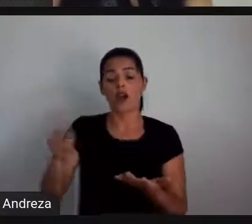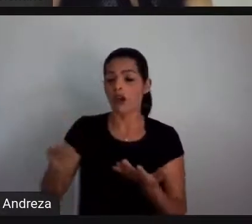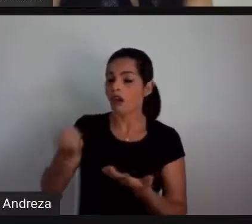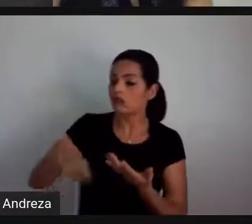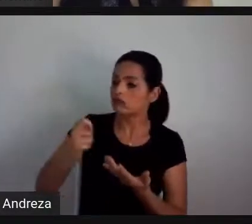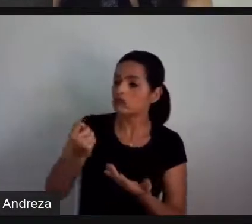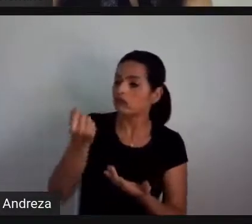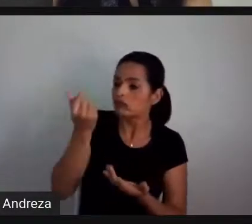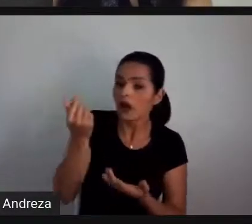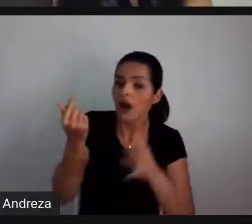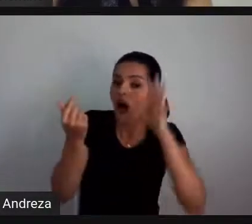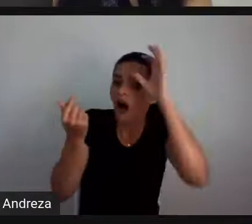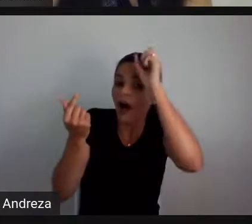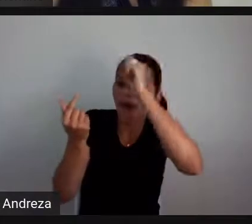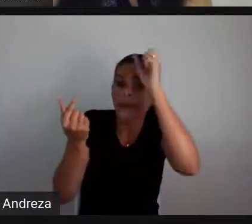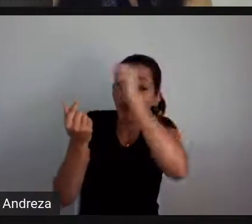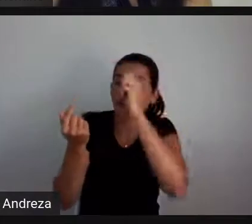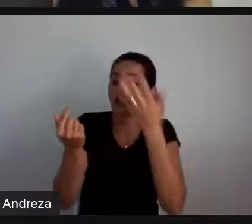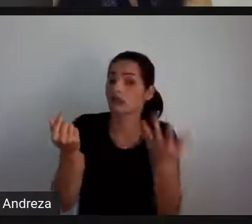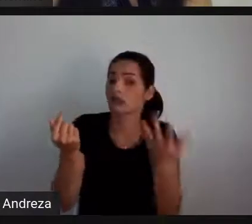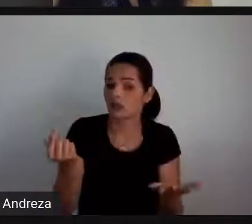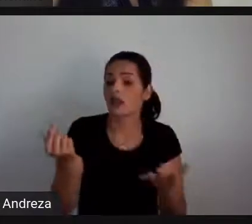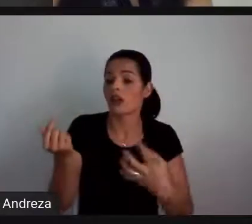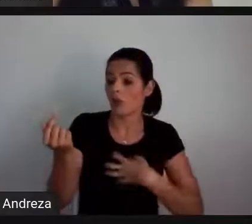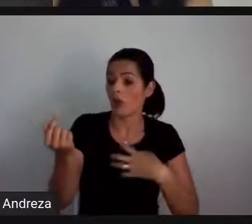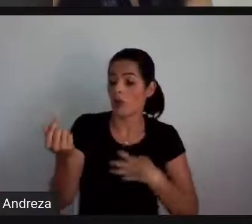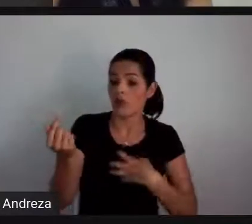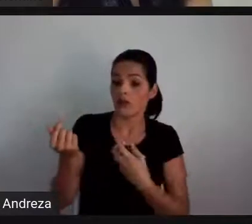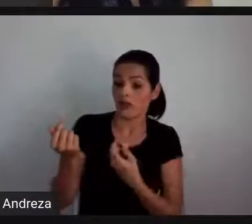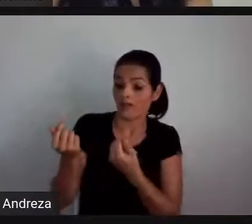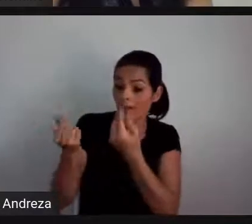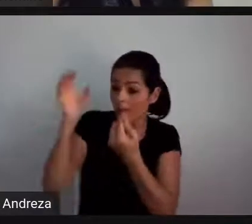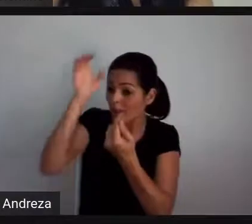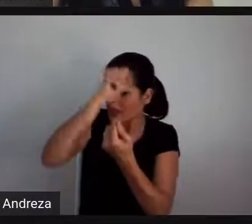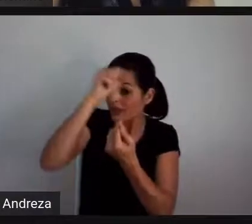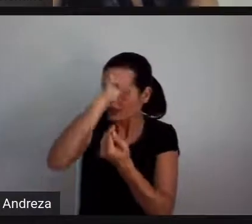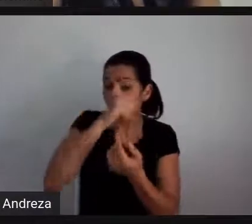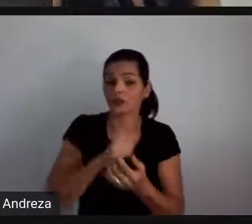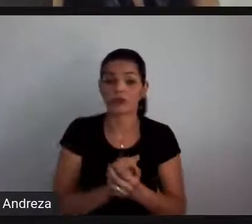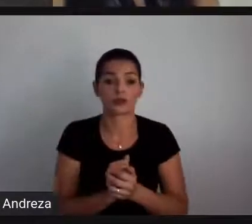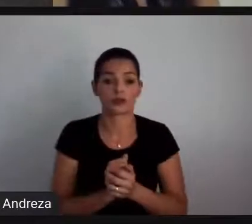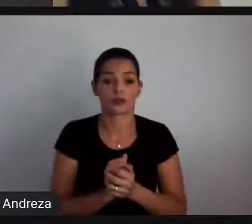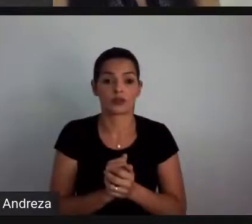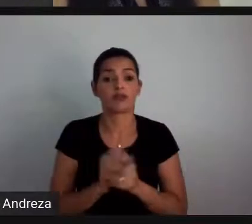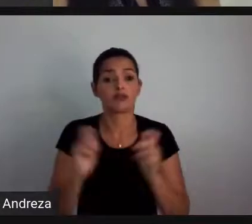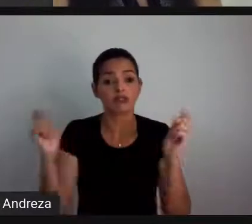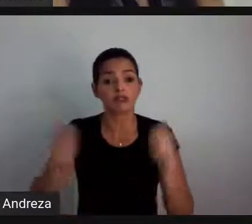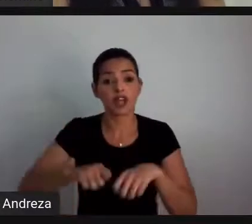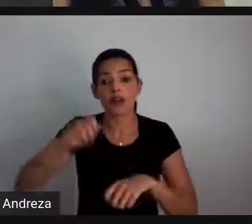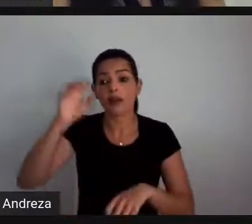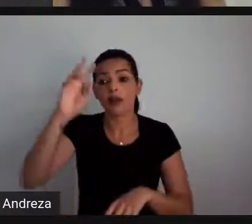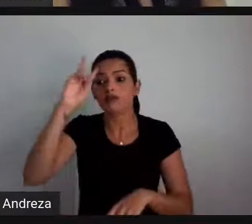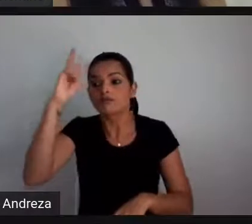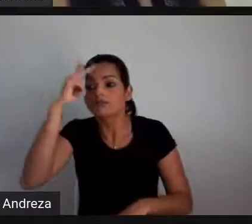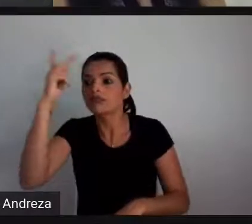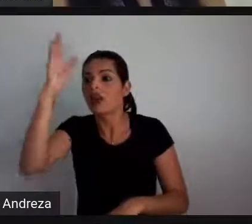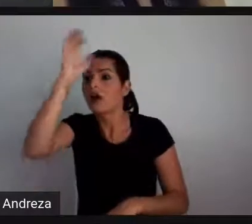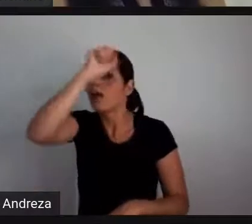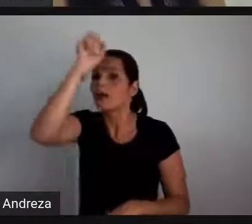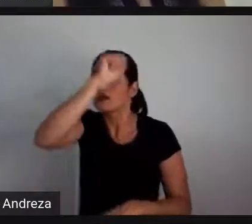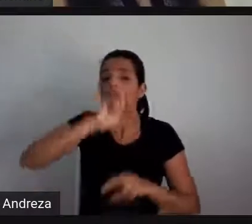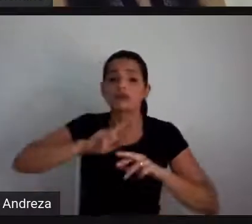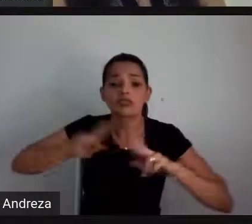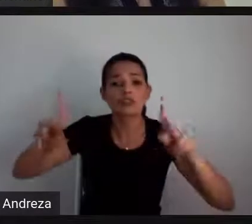comportamento aprendido. Então, por ser um comportamento aprendido, a gente pode reaprender a qualquer momento. Basta